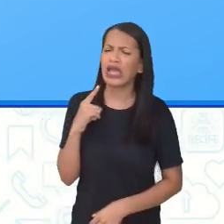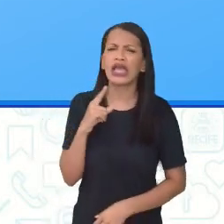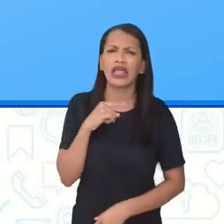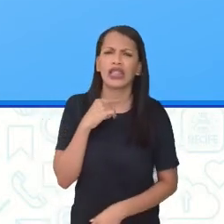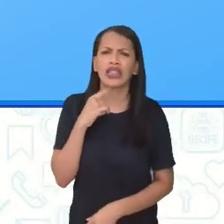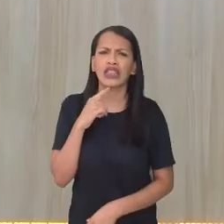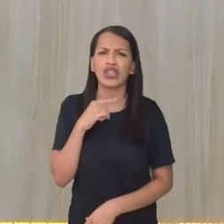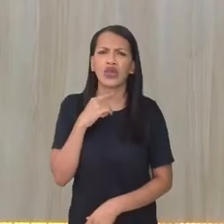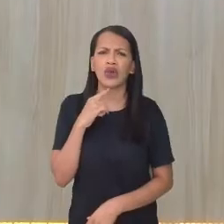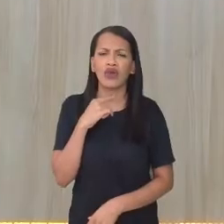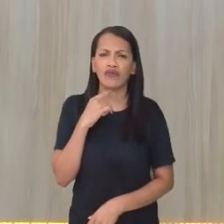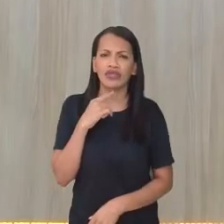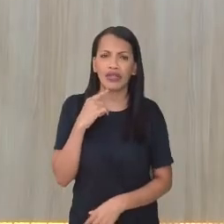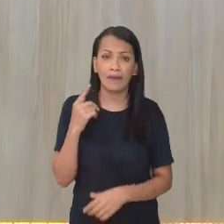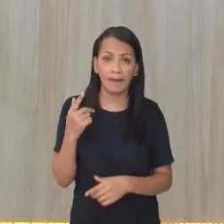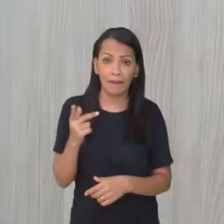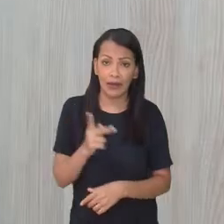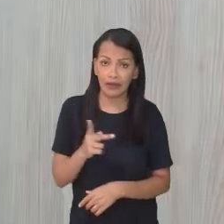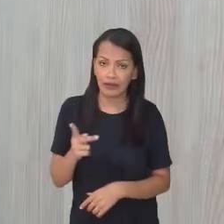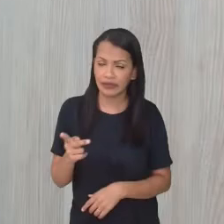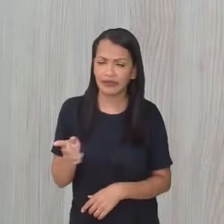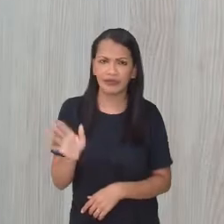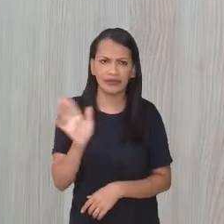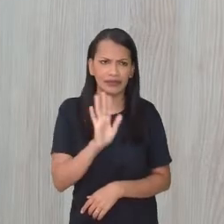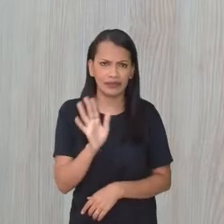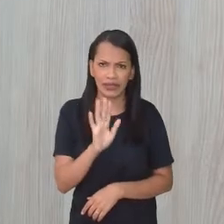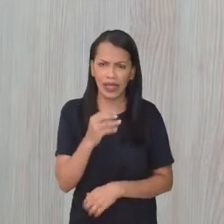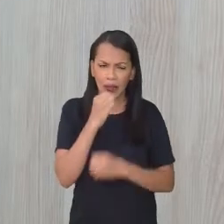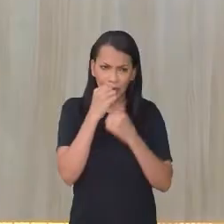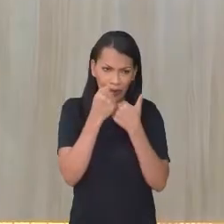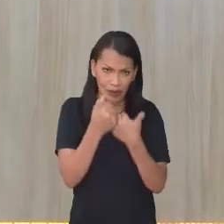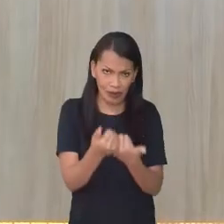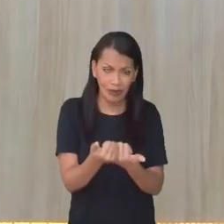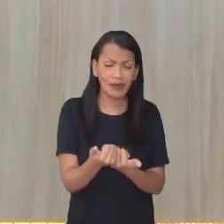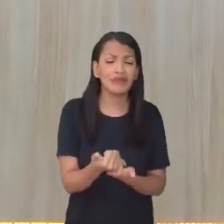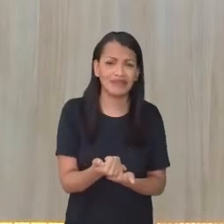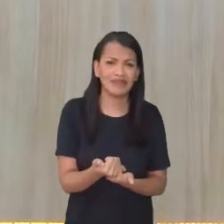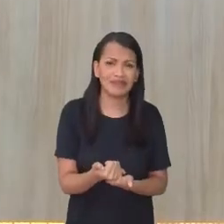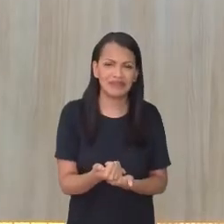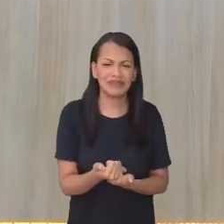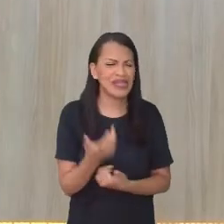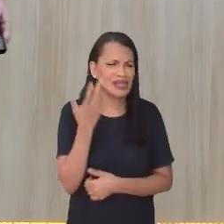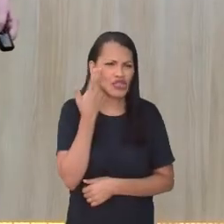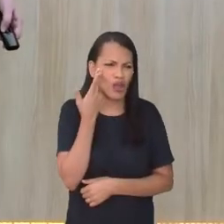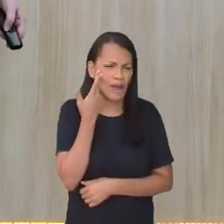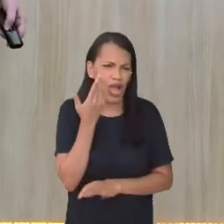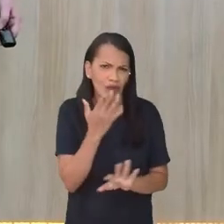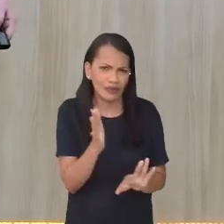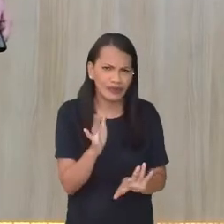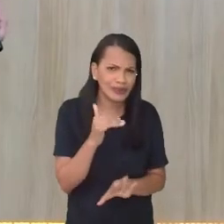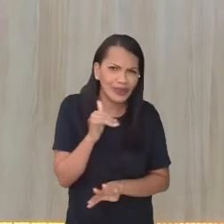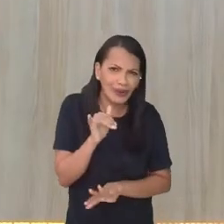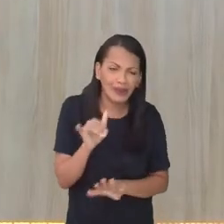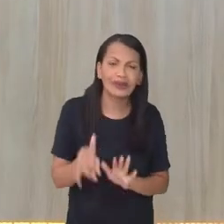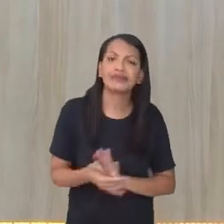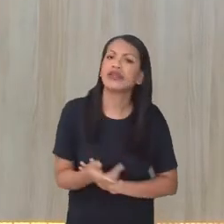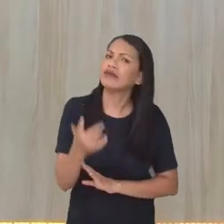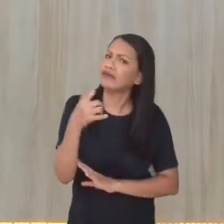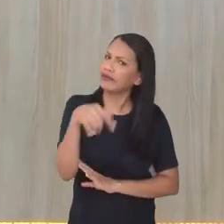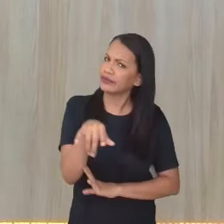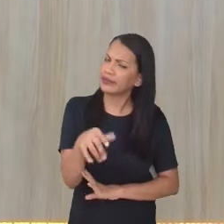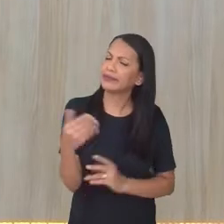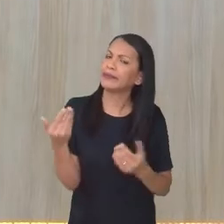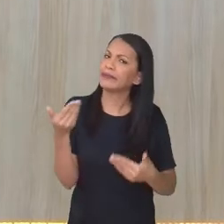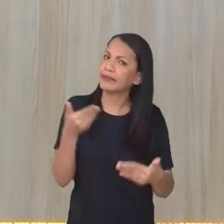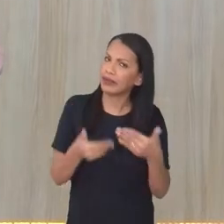Tem alguma... Não, está tudo tranquilo. Está tudo tranquilo? Tudo tranquilo. Pois é, gente, não esquece. Interage,